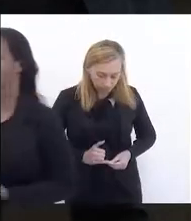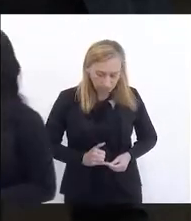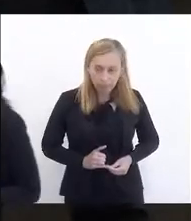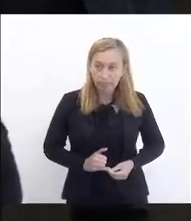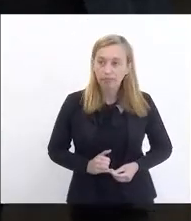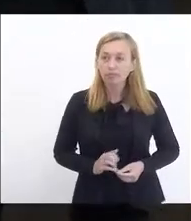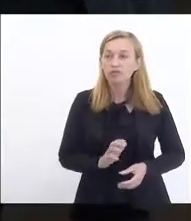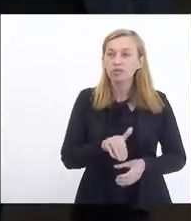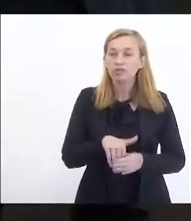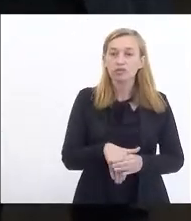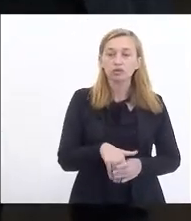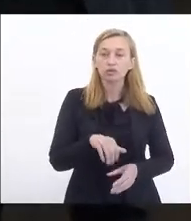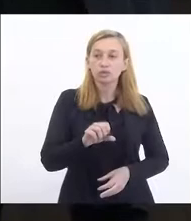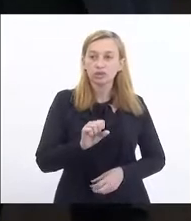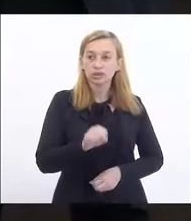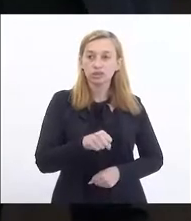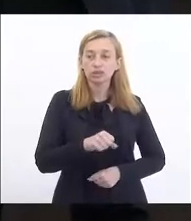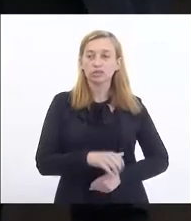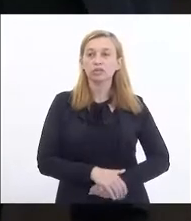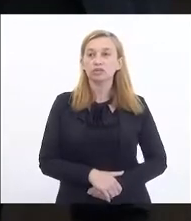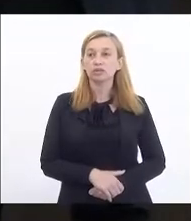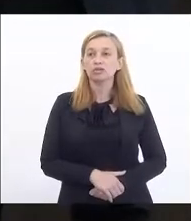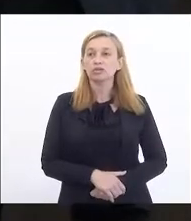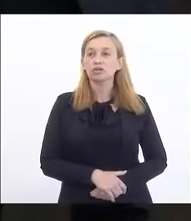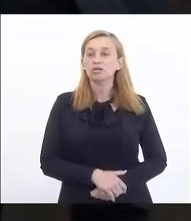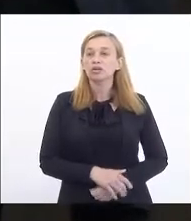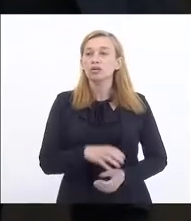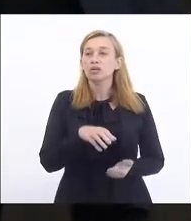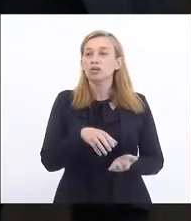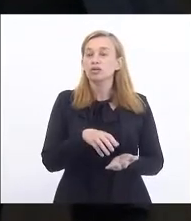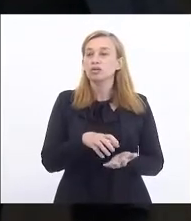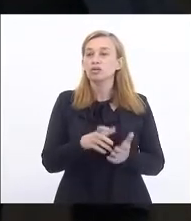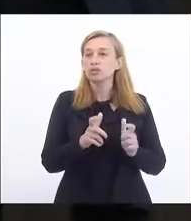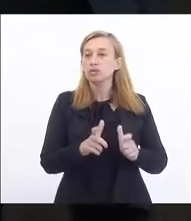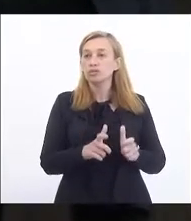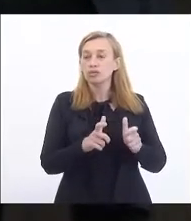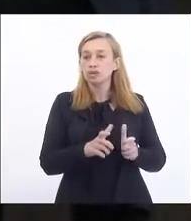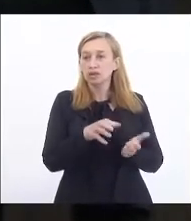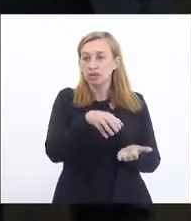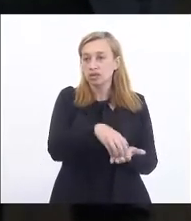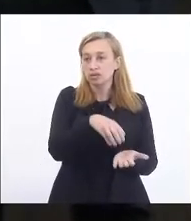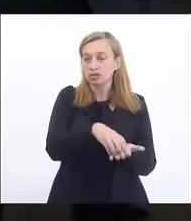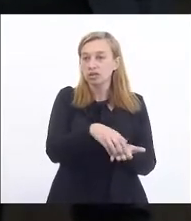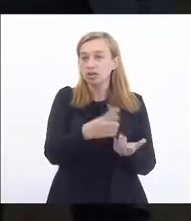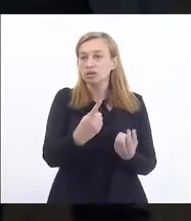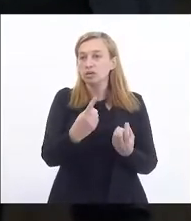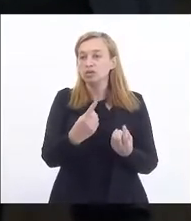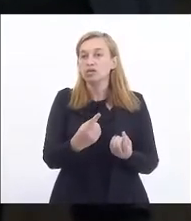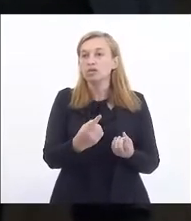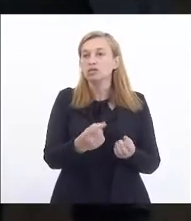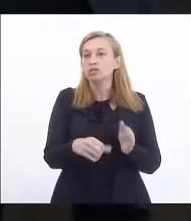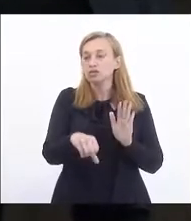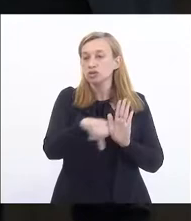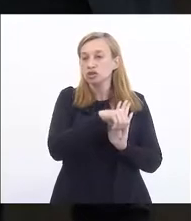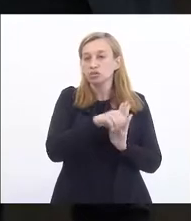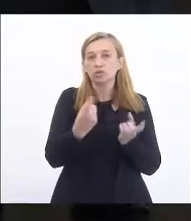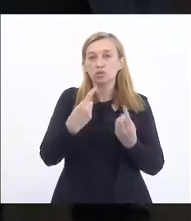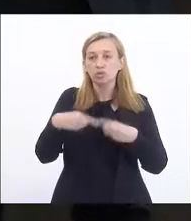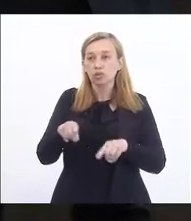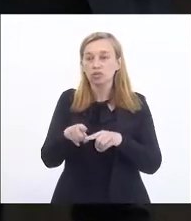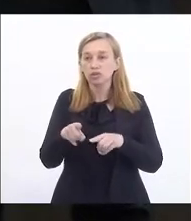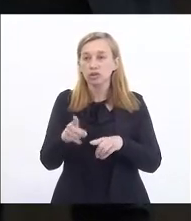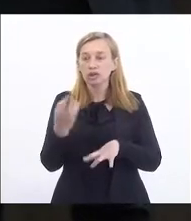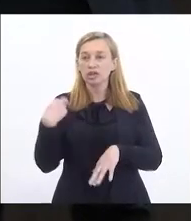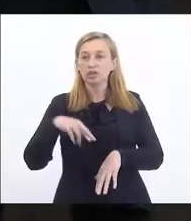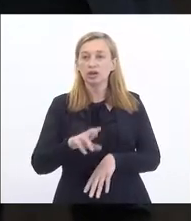meu voto favorável ao observatório para os crimes de intolerância religiosa Mãe